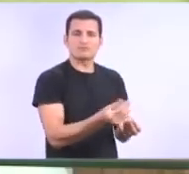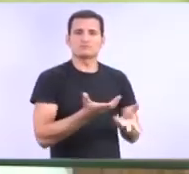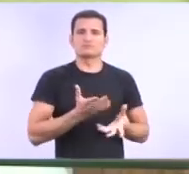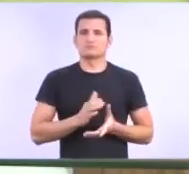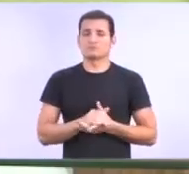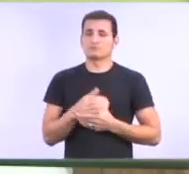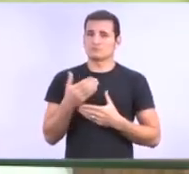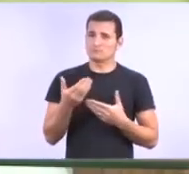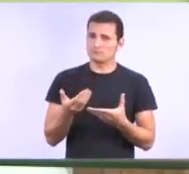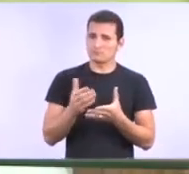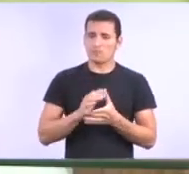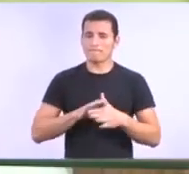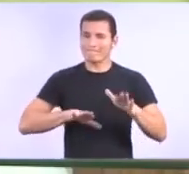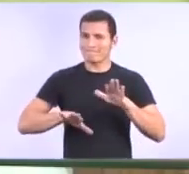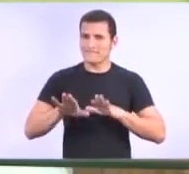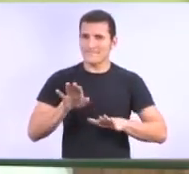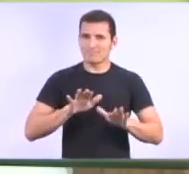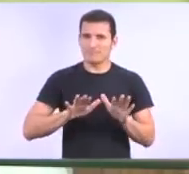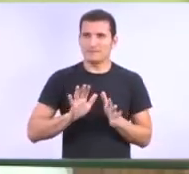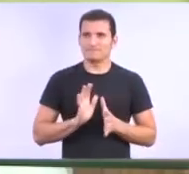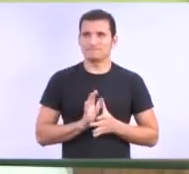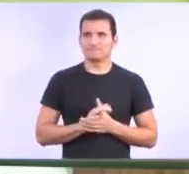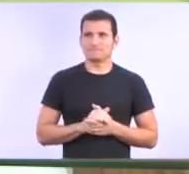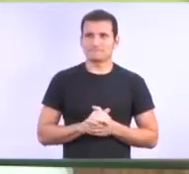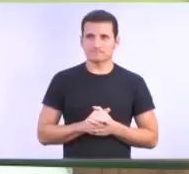um cuidado que deve ser